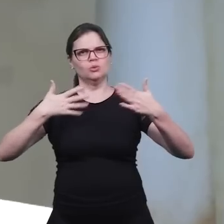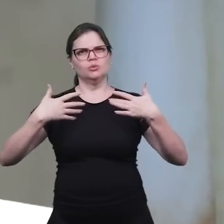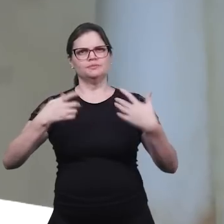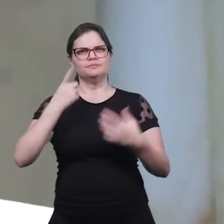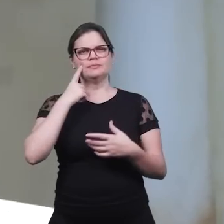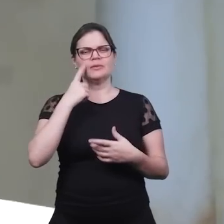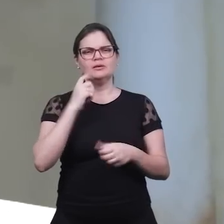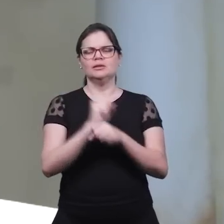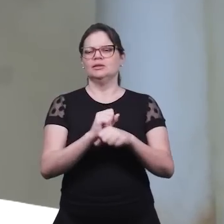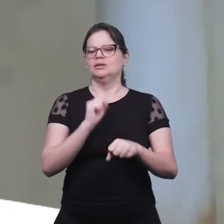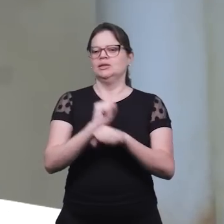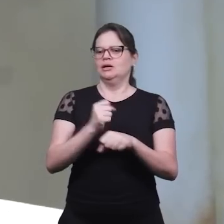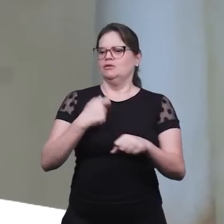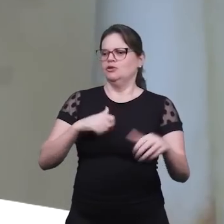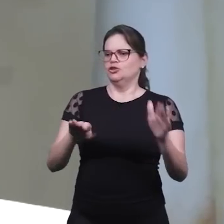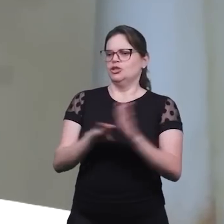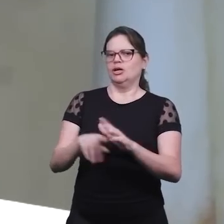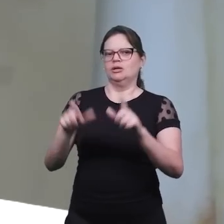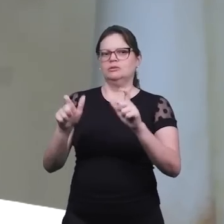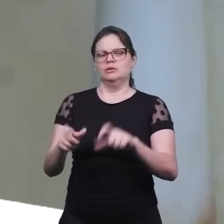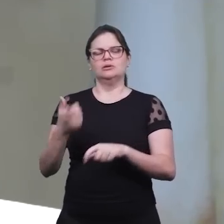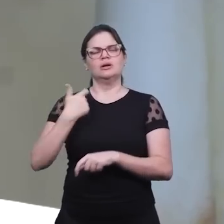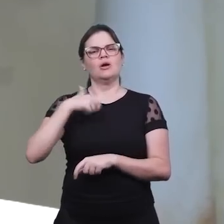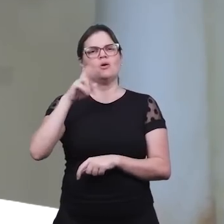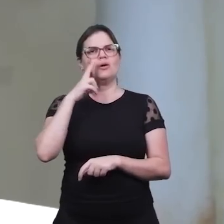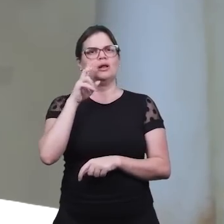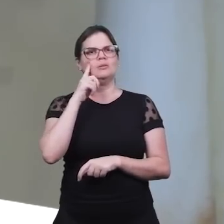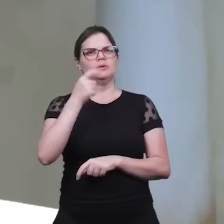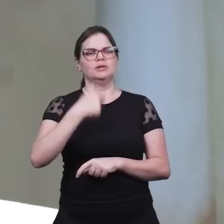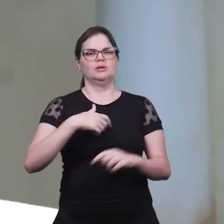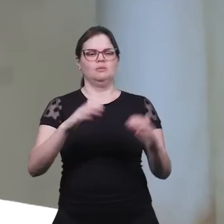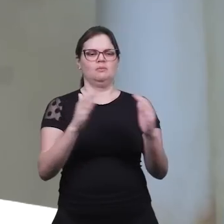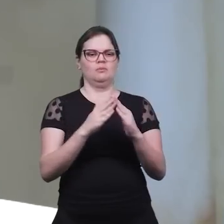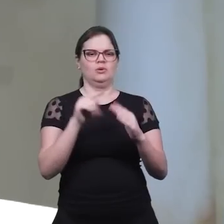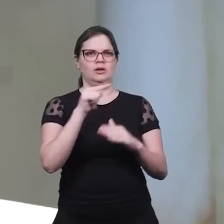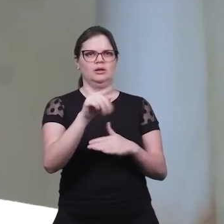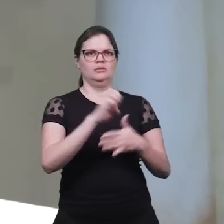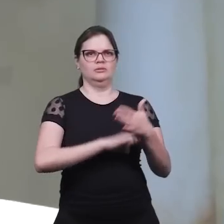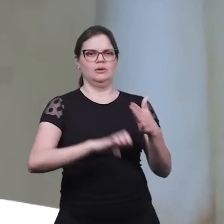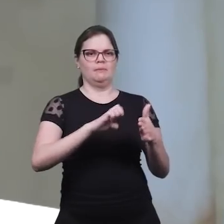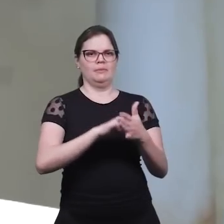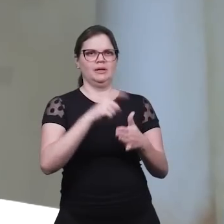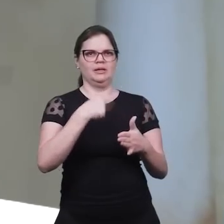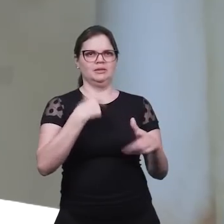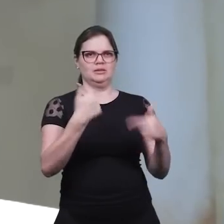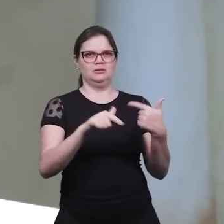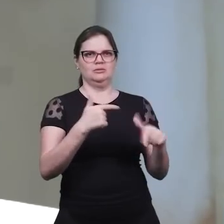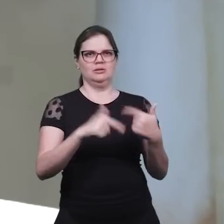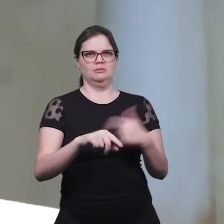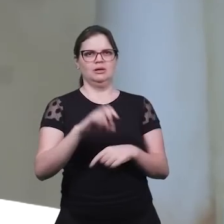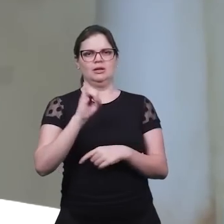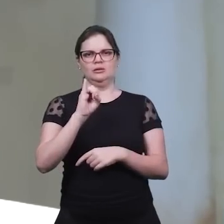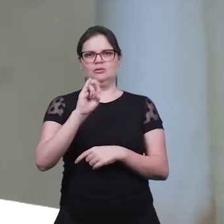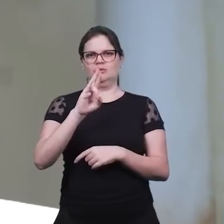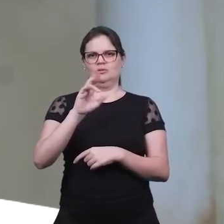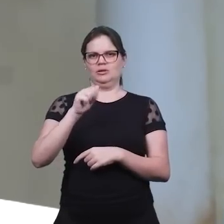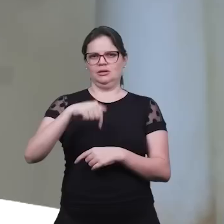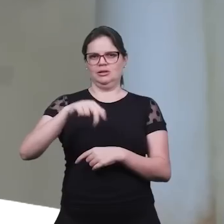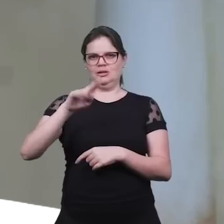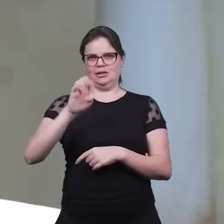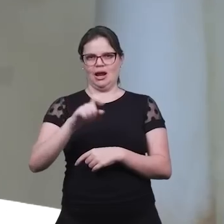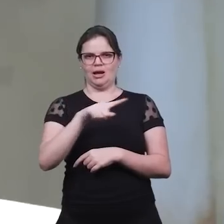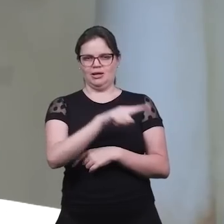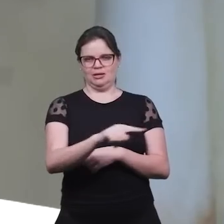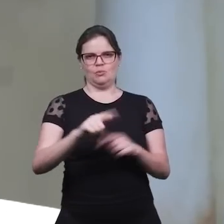que vai chegar na terra. Eu me lembro quando eu morava no deserto, trabalhei numa empresa no deserto. No Iraque, né? Construindo a ferrovia, a gente morava